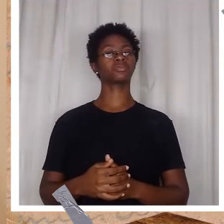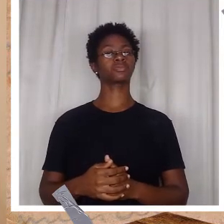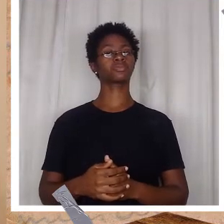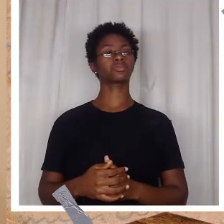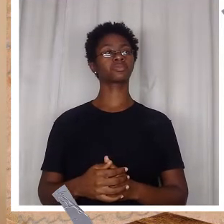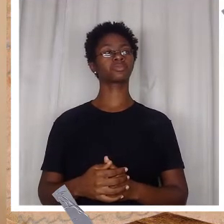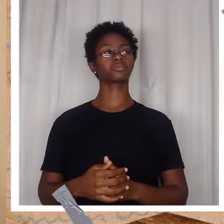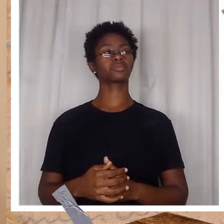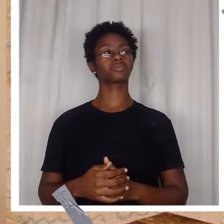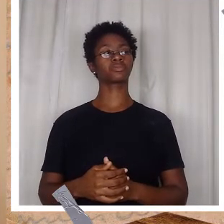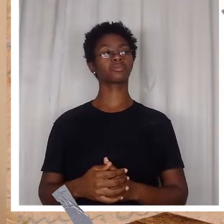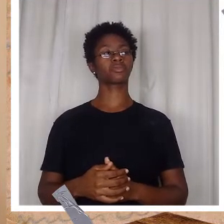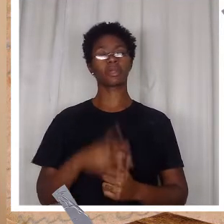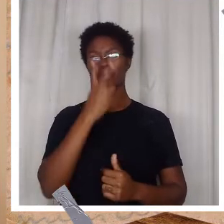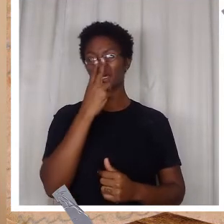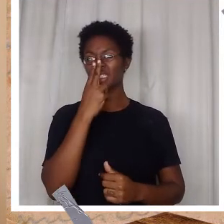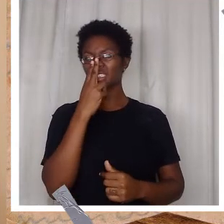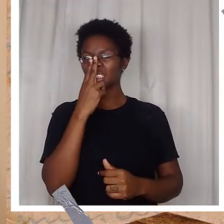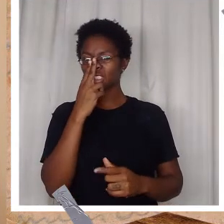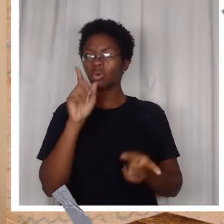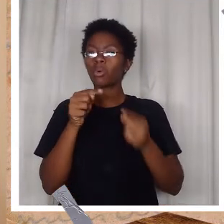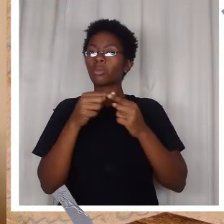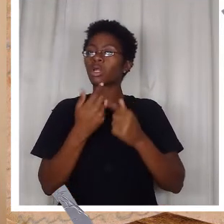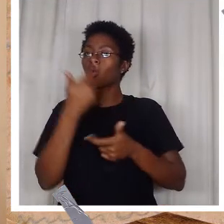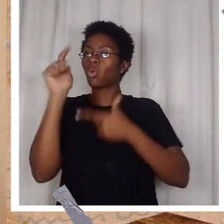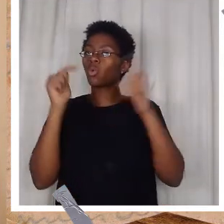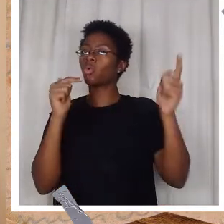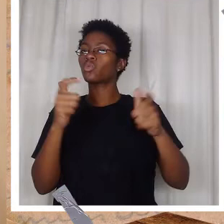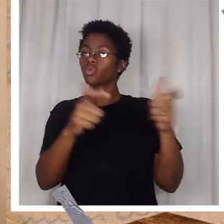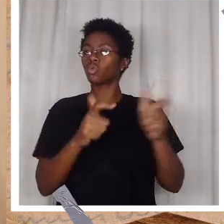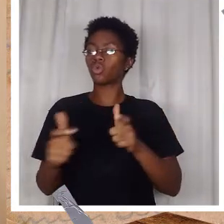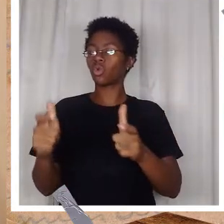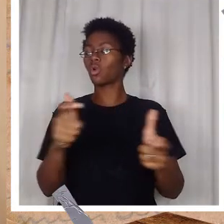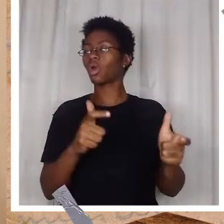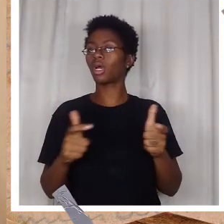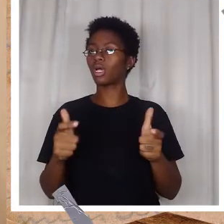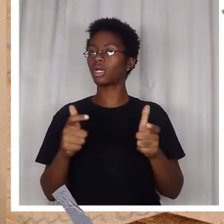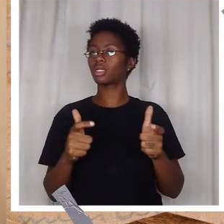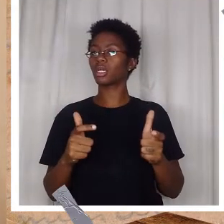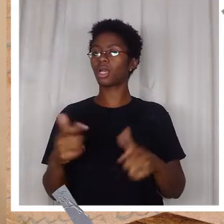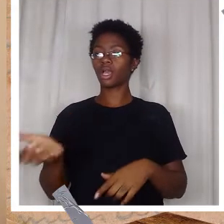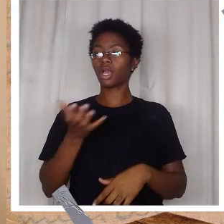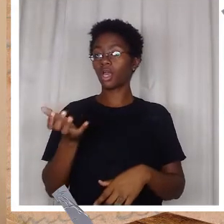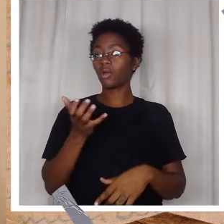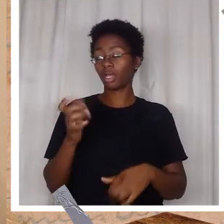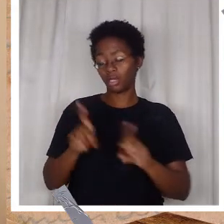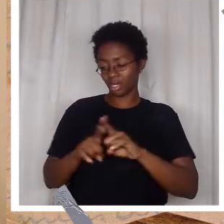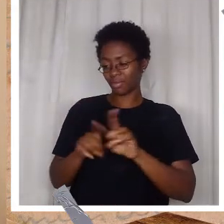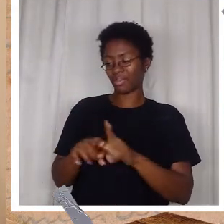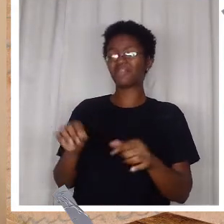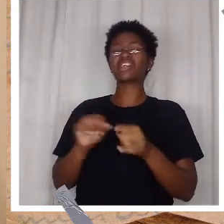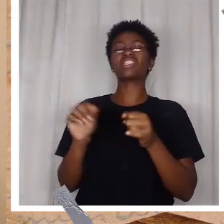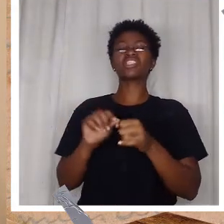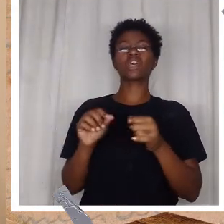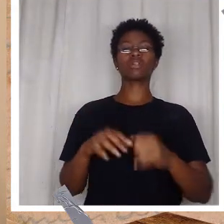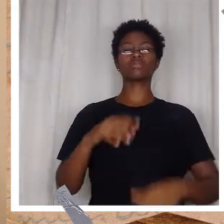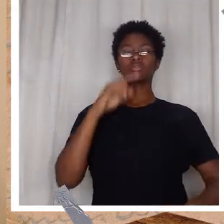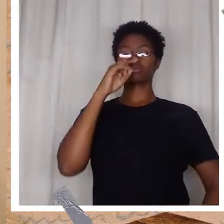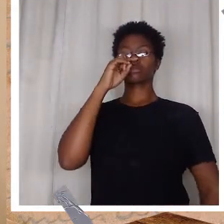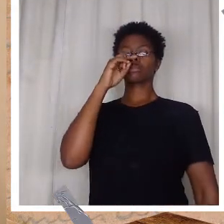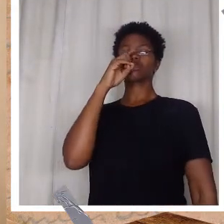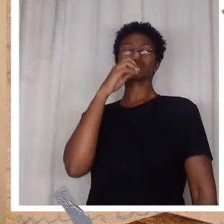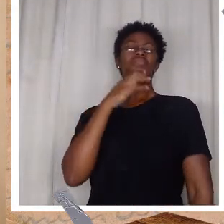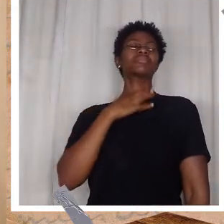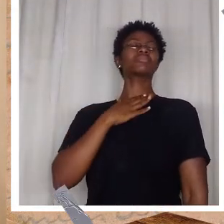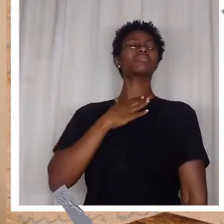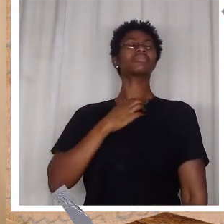transcende lugares. Eu ainda pretendo fazer a de smoking não para brincar, mas para poder colocá-la